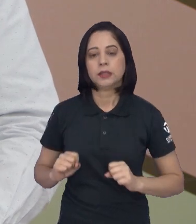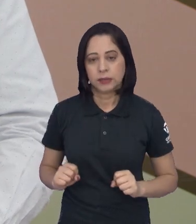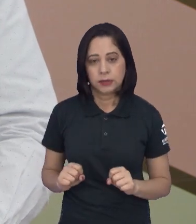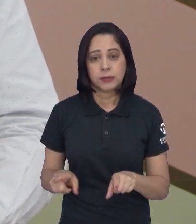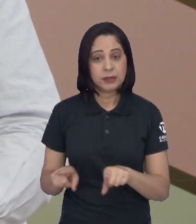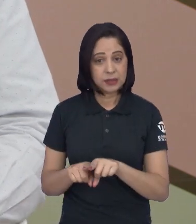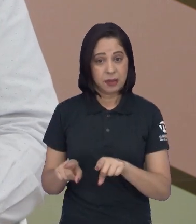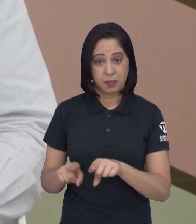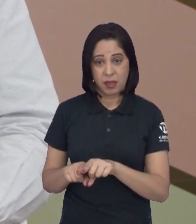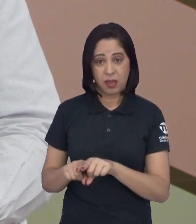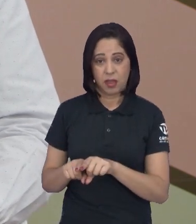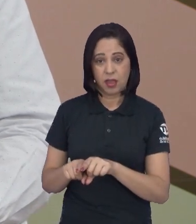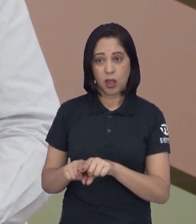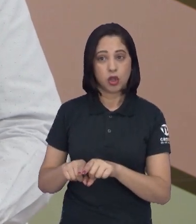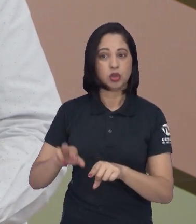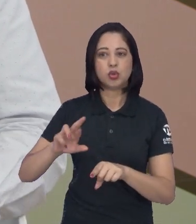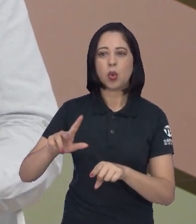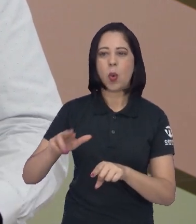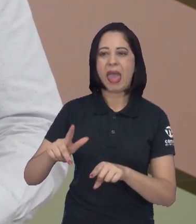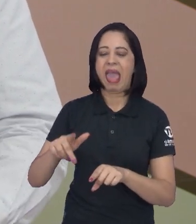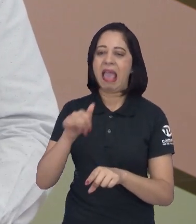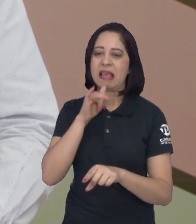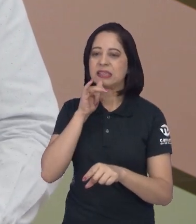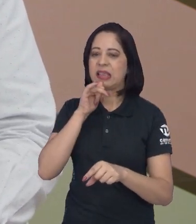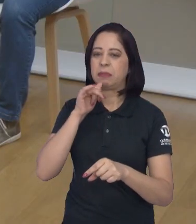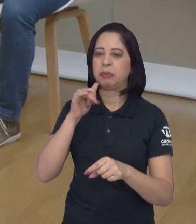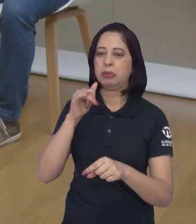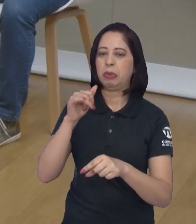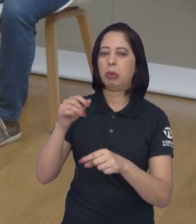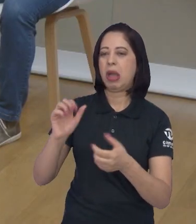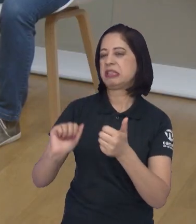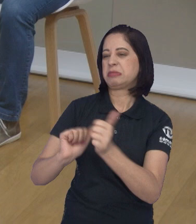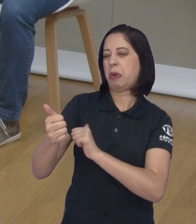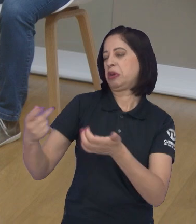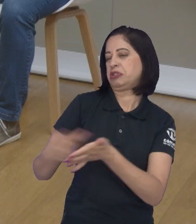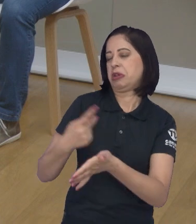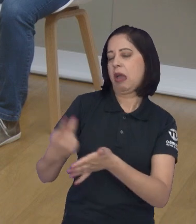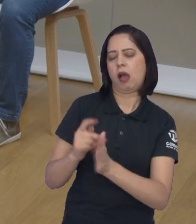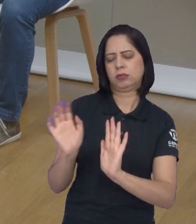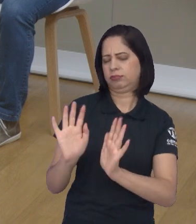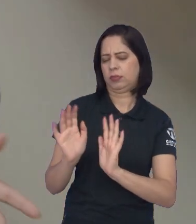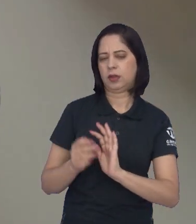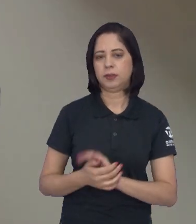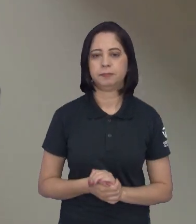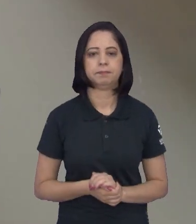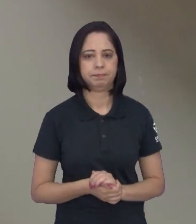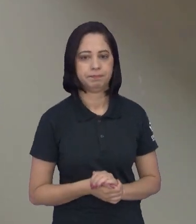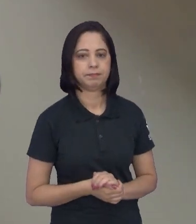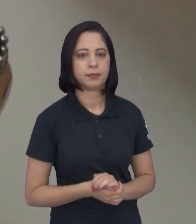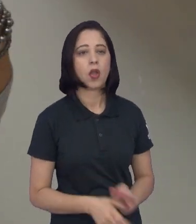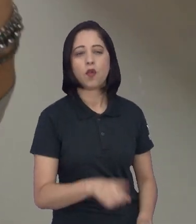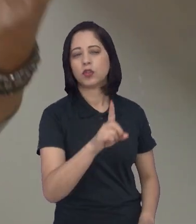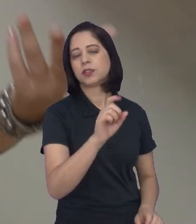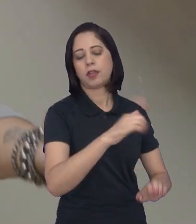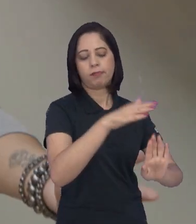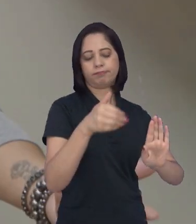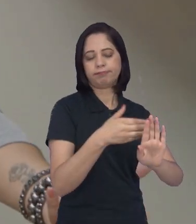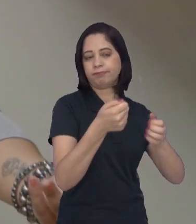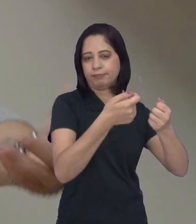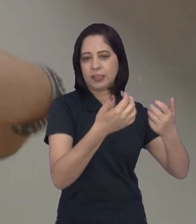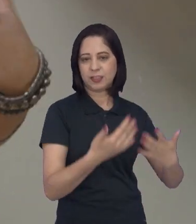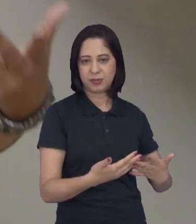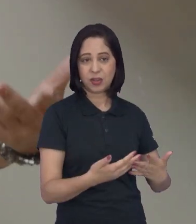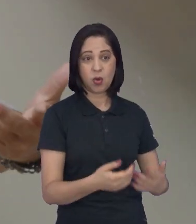não contra indico o exercício eu sempre indico perfeito bom E como você contou aqui nos Bastidores recebe muitos